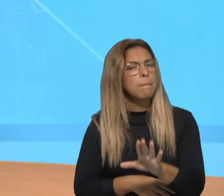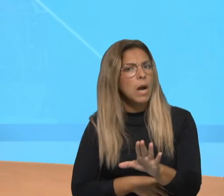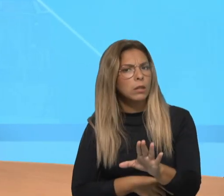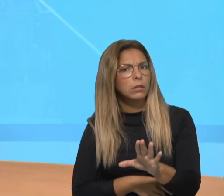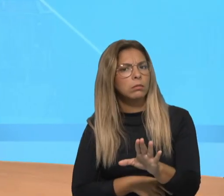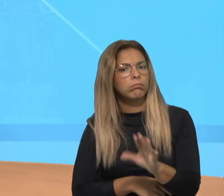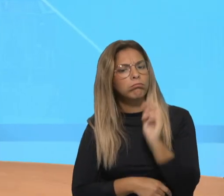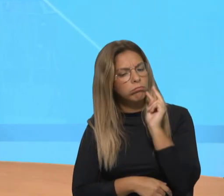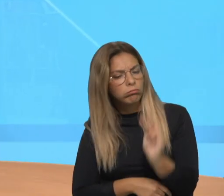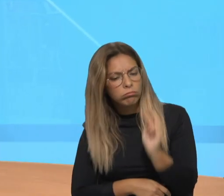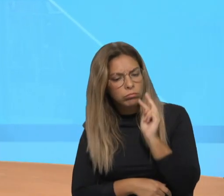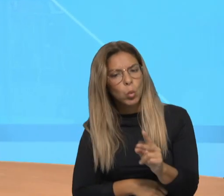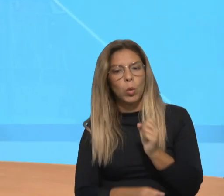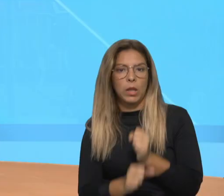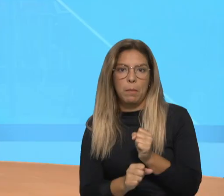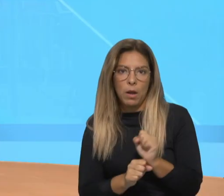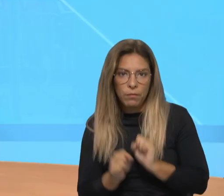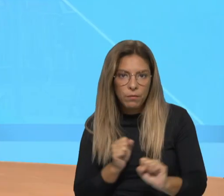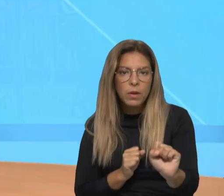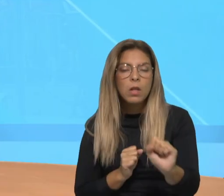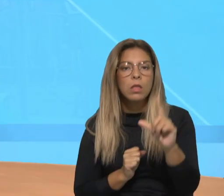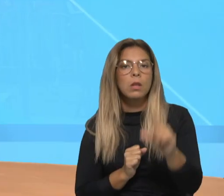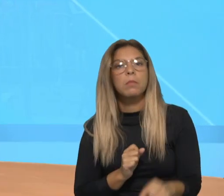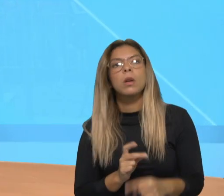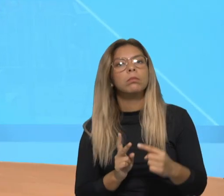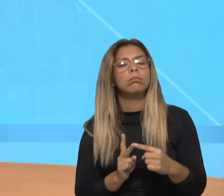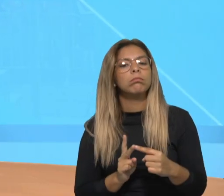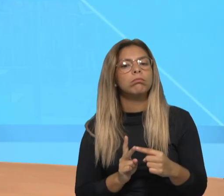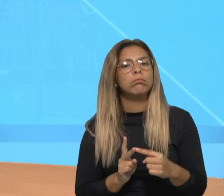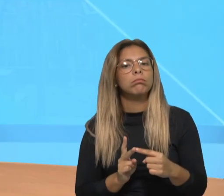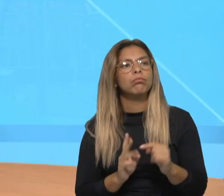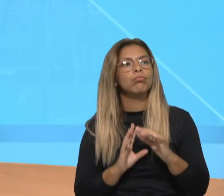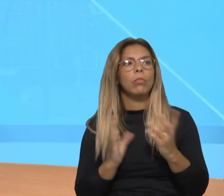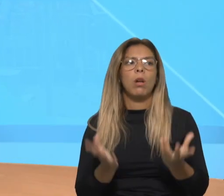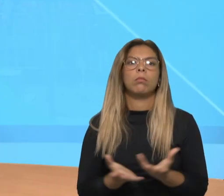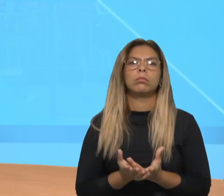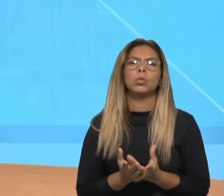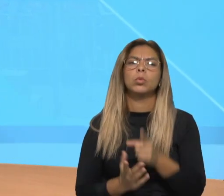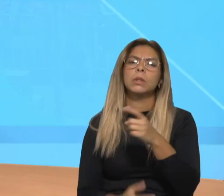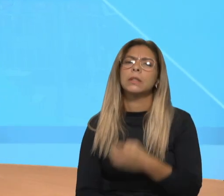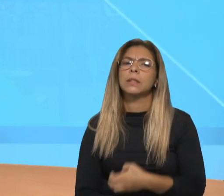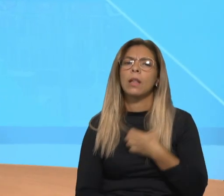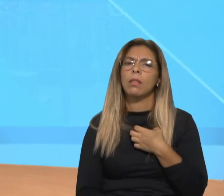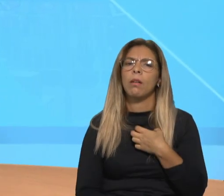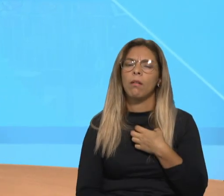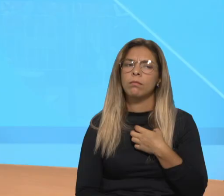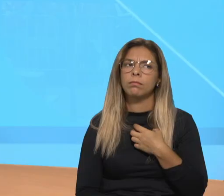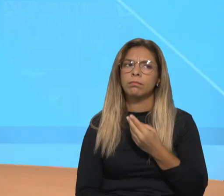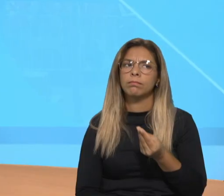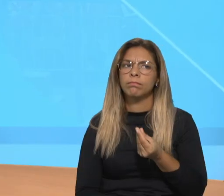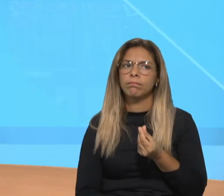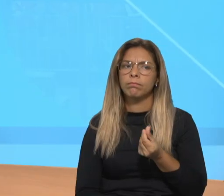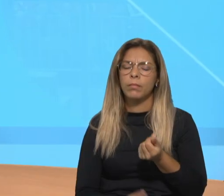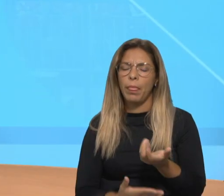fazendo e também pelo trabalho que vai tendo nesta matéria, acha que permanece alguma ambiguidade